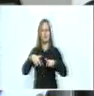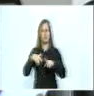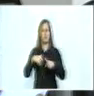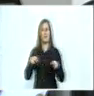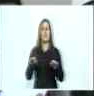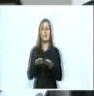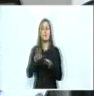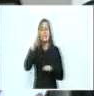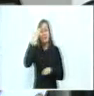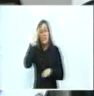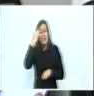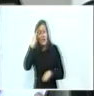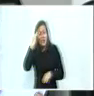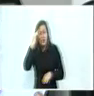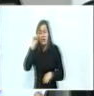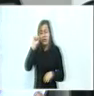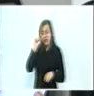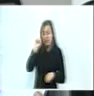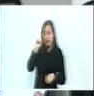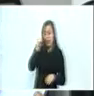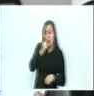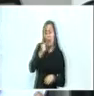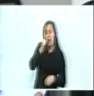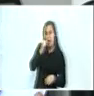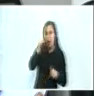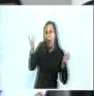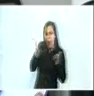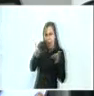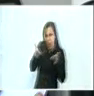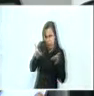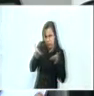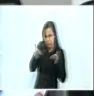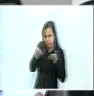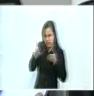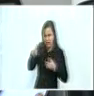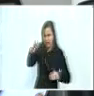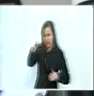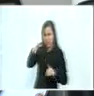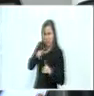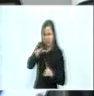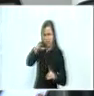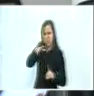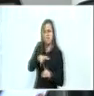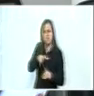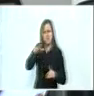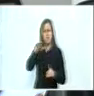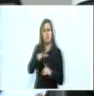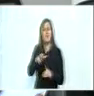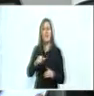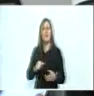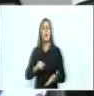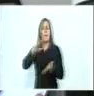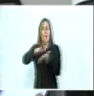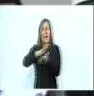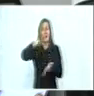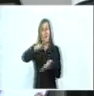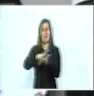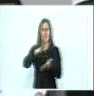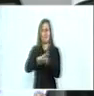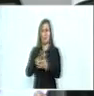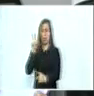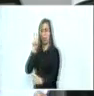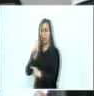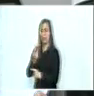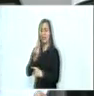Saliente-se que a mulher ainda nos dias atuais é pressionada para cuidar de seus filhos e marido,